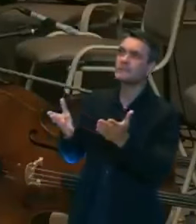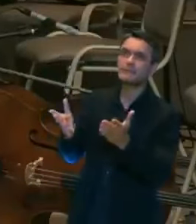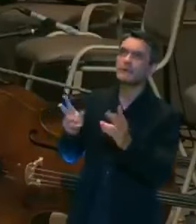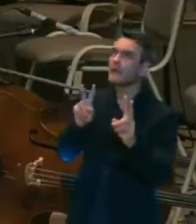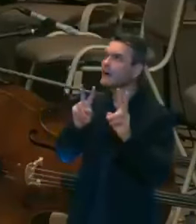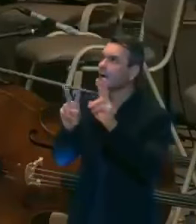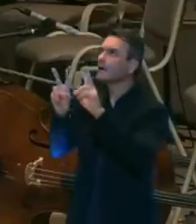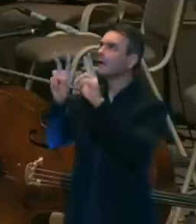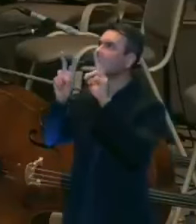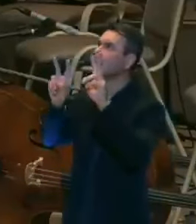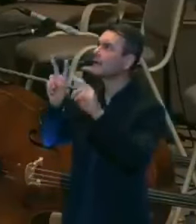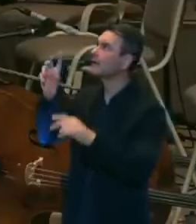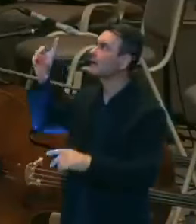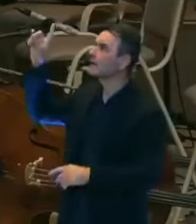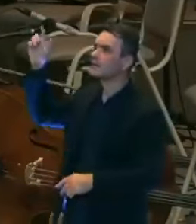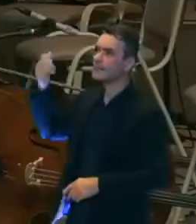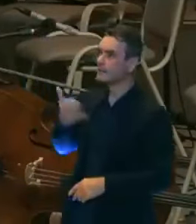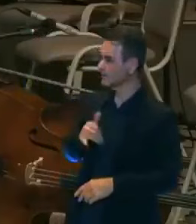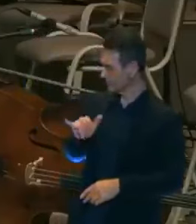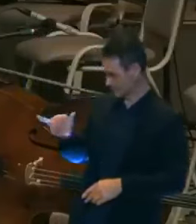Deus mandou dizer para o pastor: